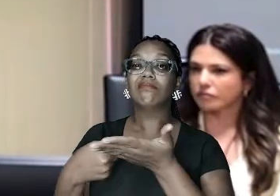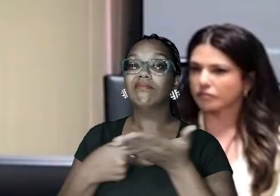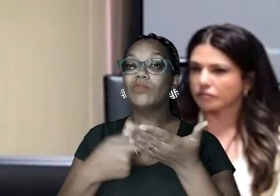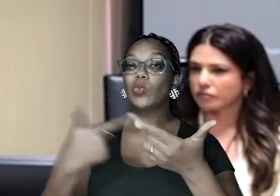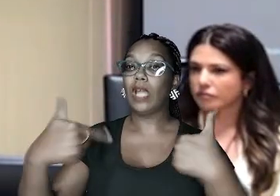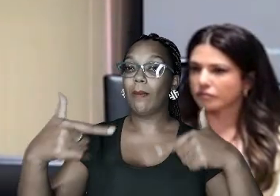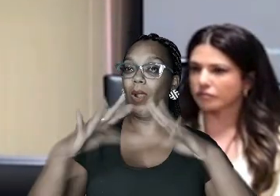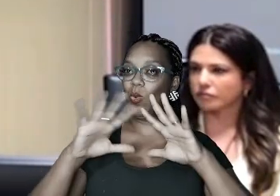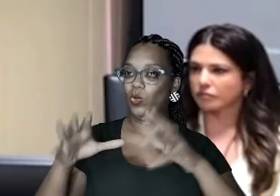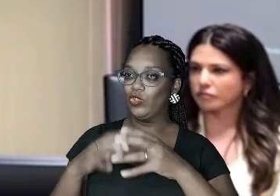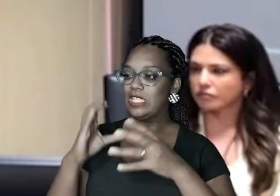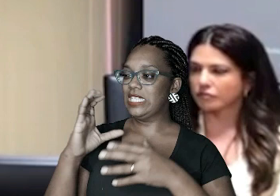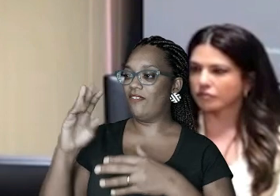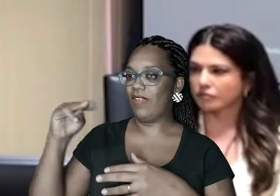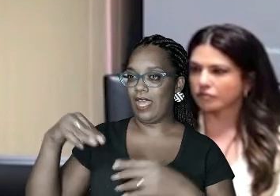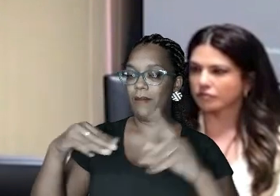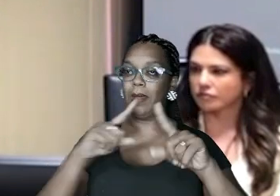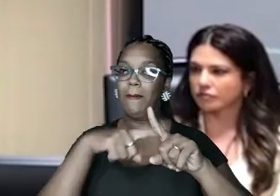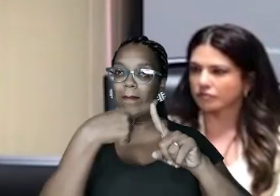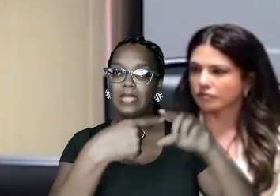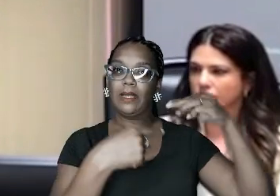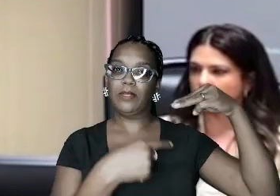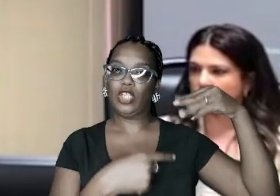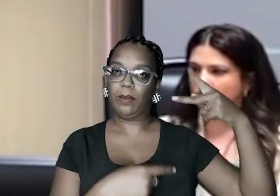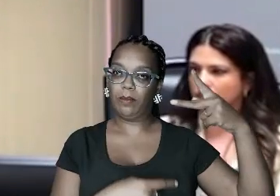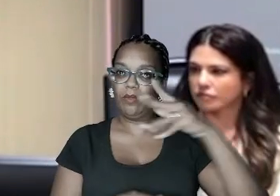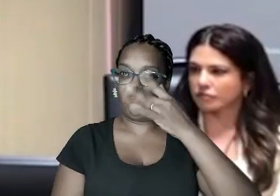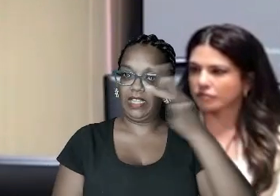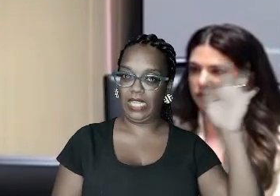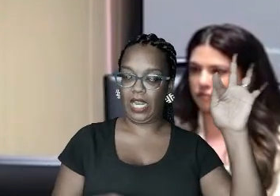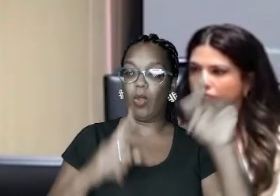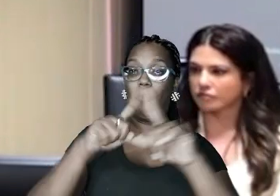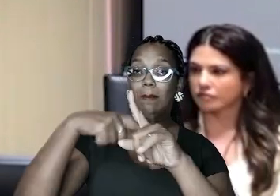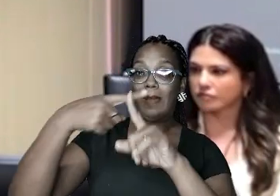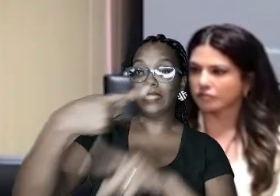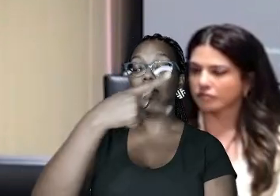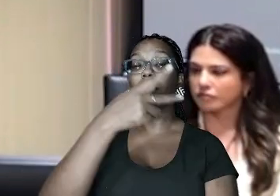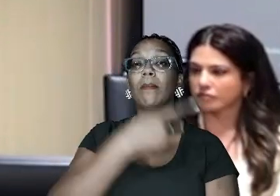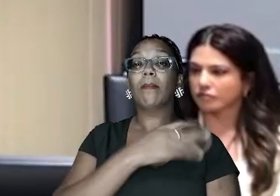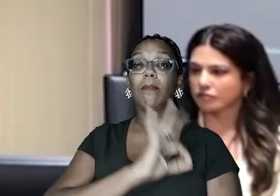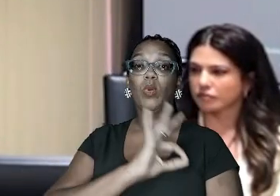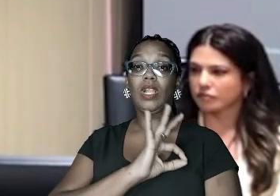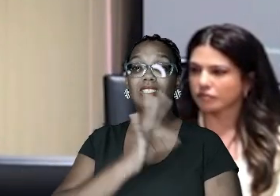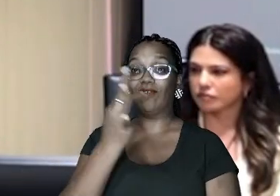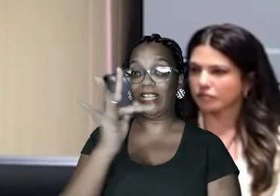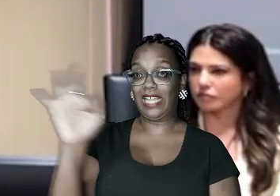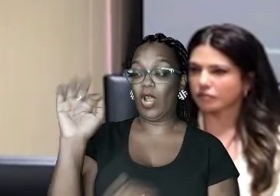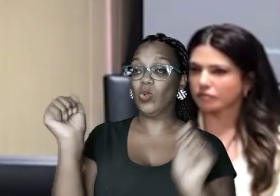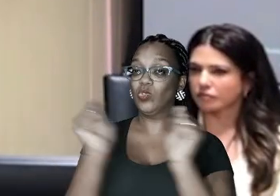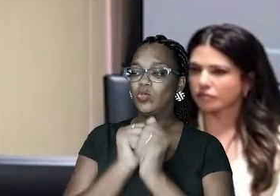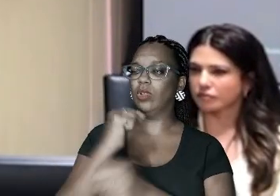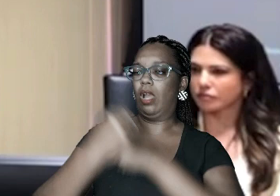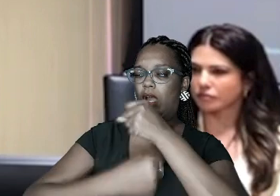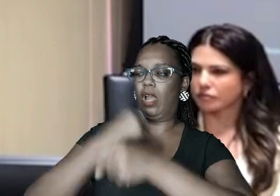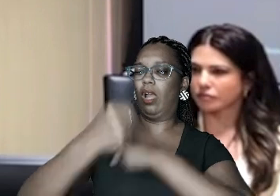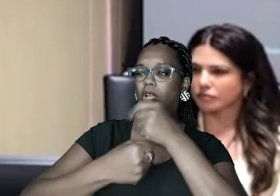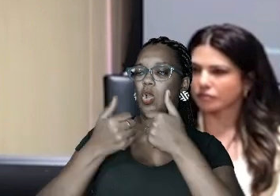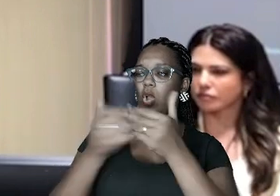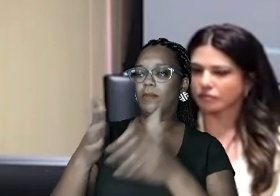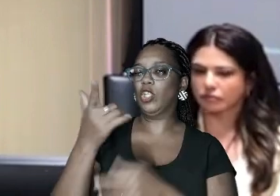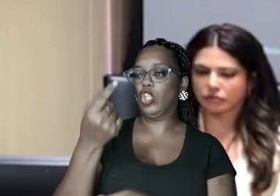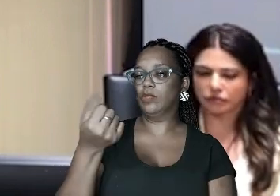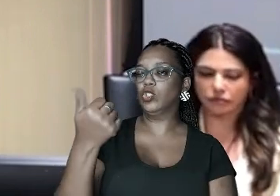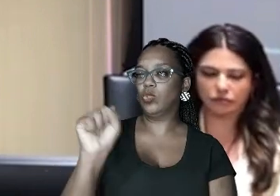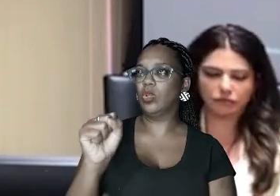internacional o trabalho conjunto e articulado que a cm faz como Ministério Público Federal com a Polícia Federal já alguns anos inclusive com acordos de cooperação